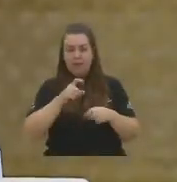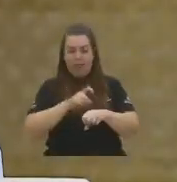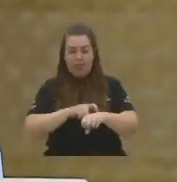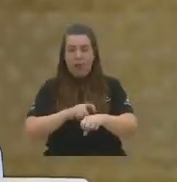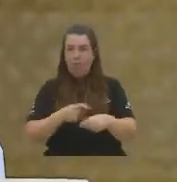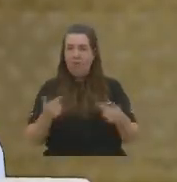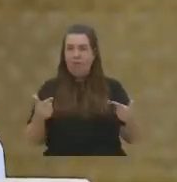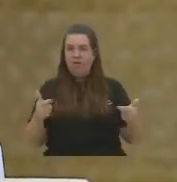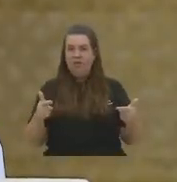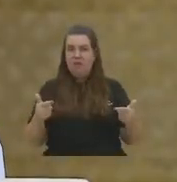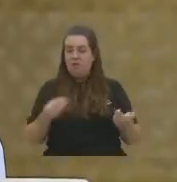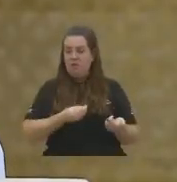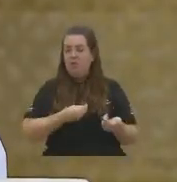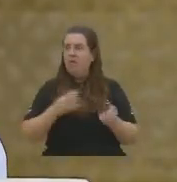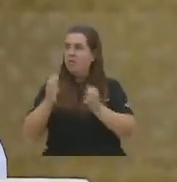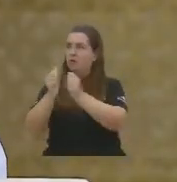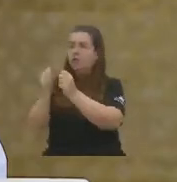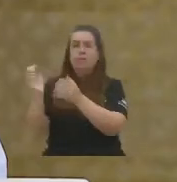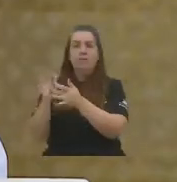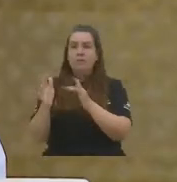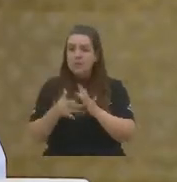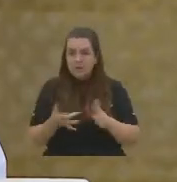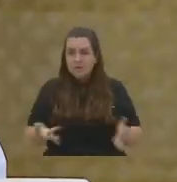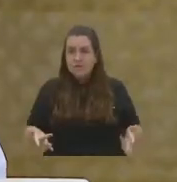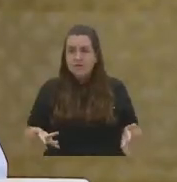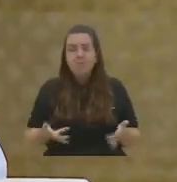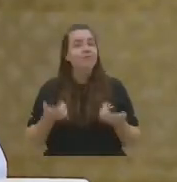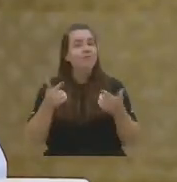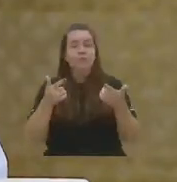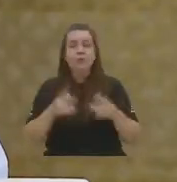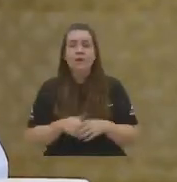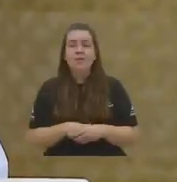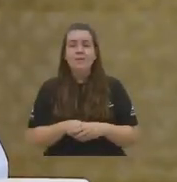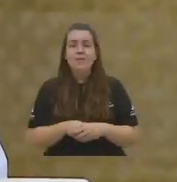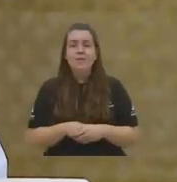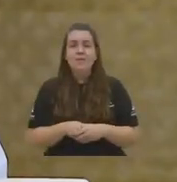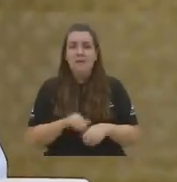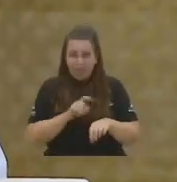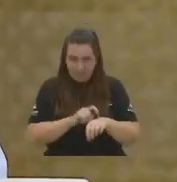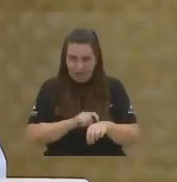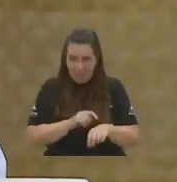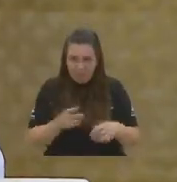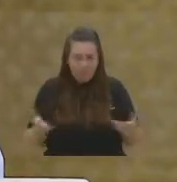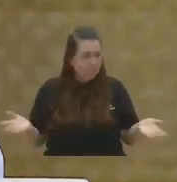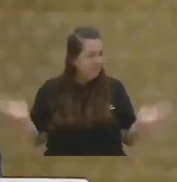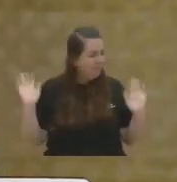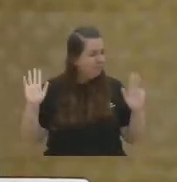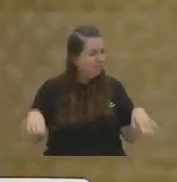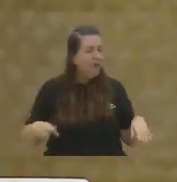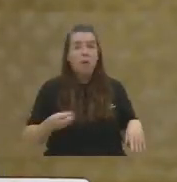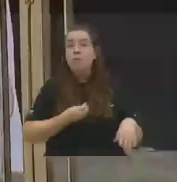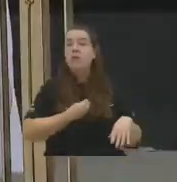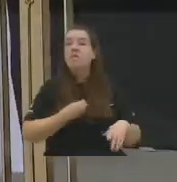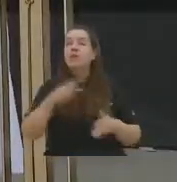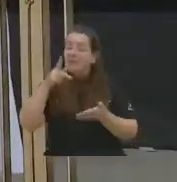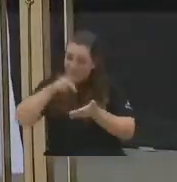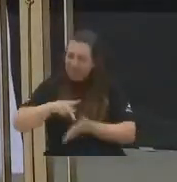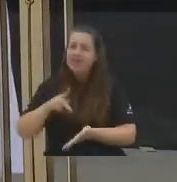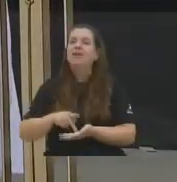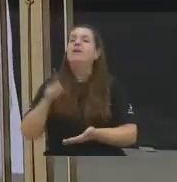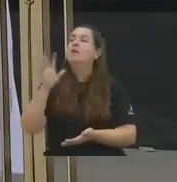mais para conviver com Cristo. Não temos tempo mais para viver verdadeiramente o